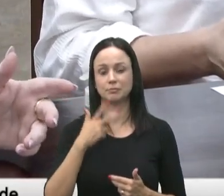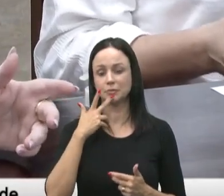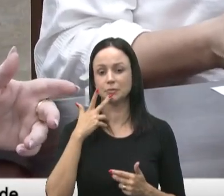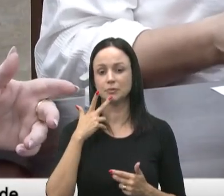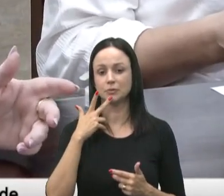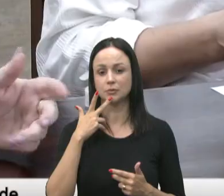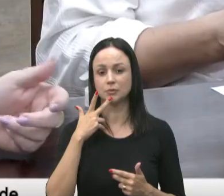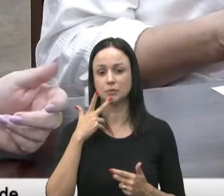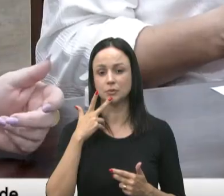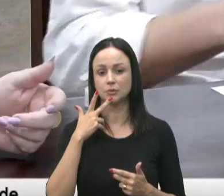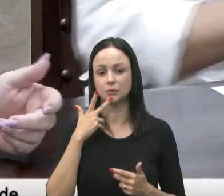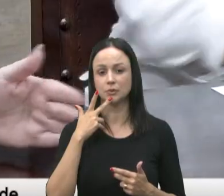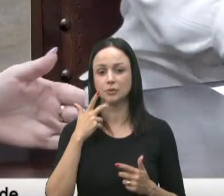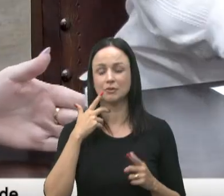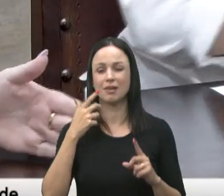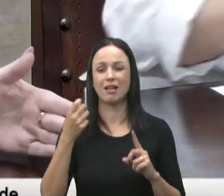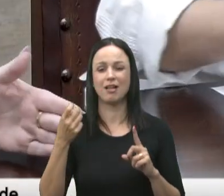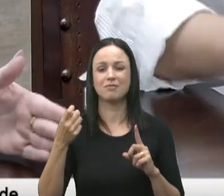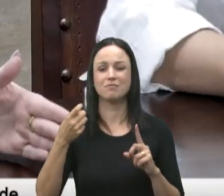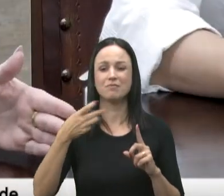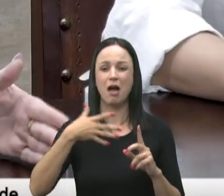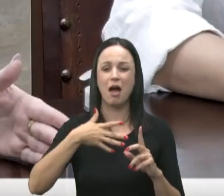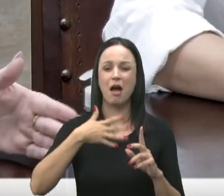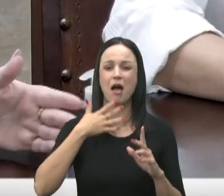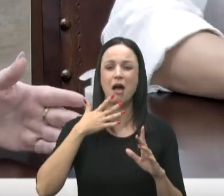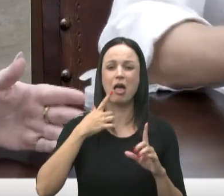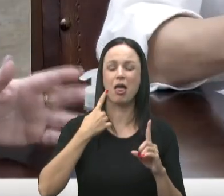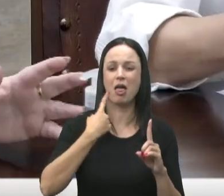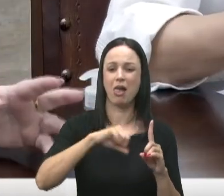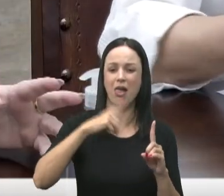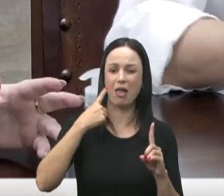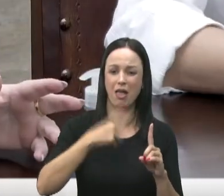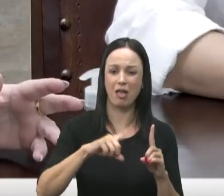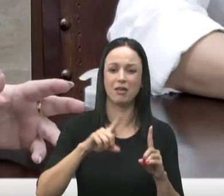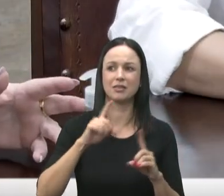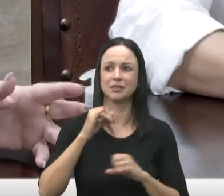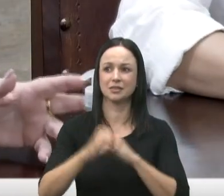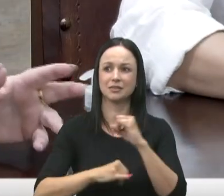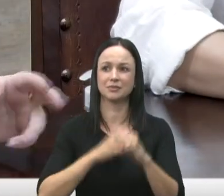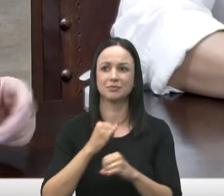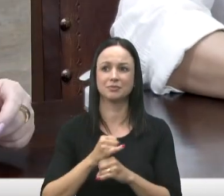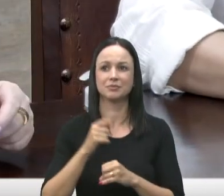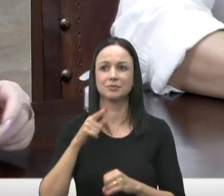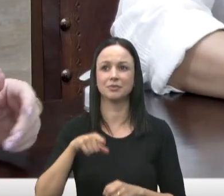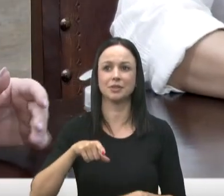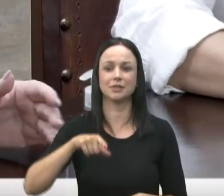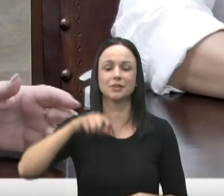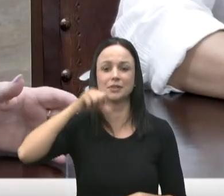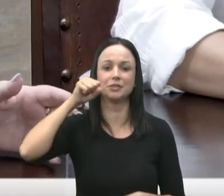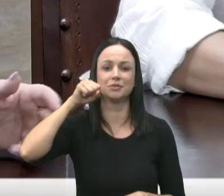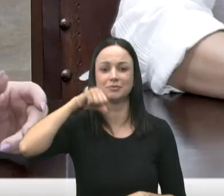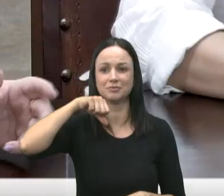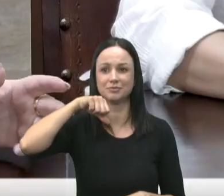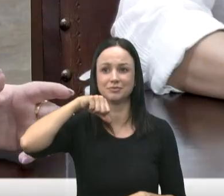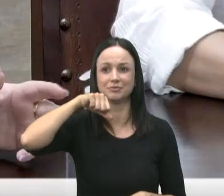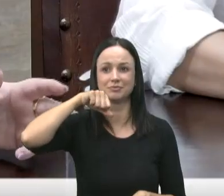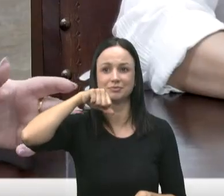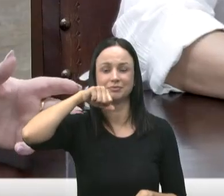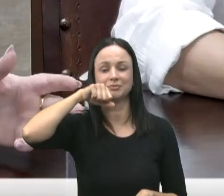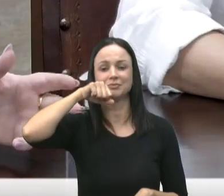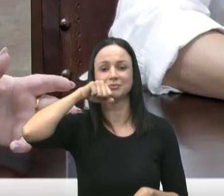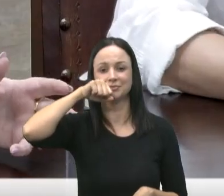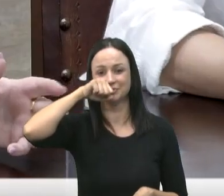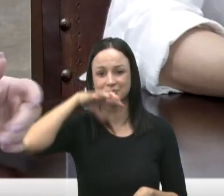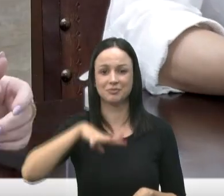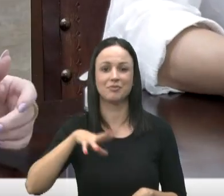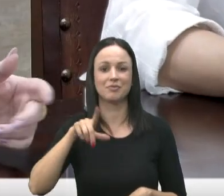na internet a Daniela é a vereadora dos gays. A Daniela é não sei o que lá, não sei o que lá. E eu